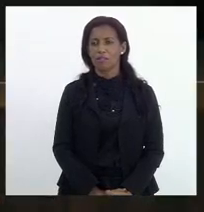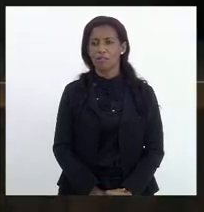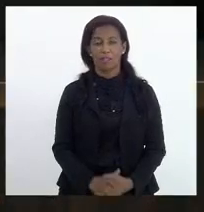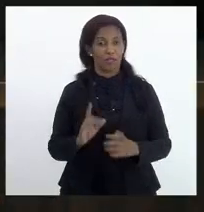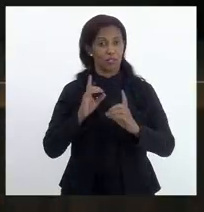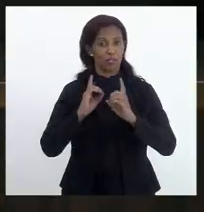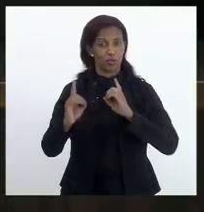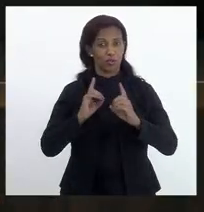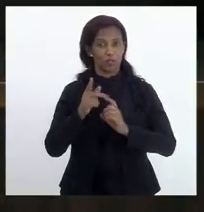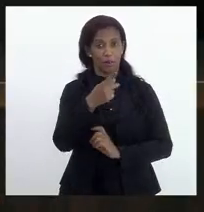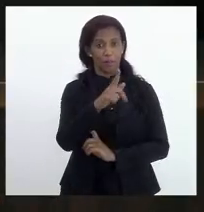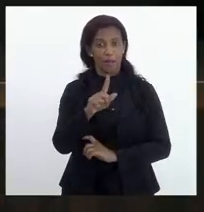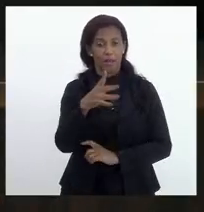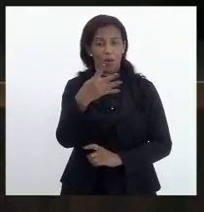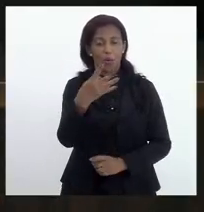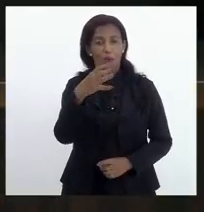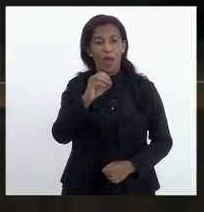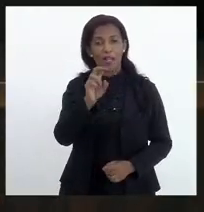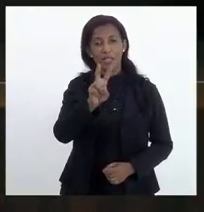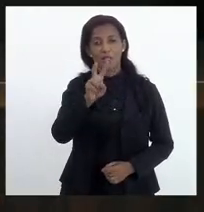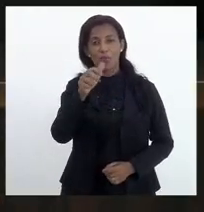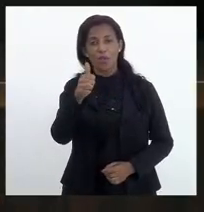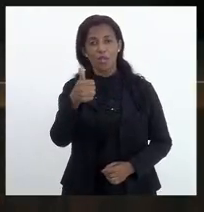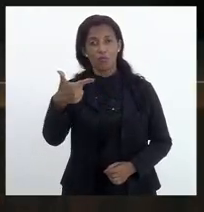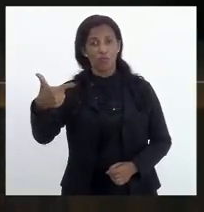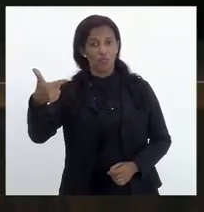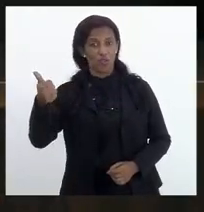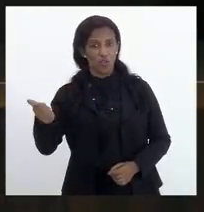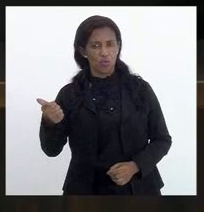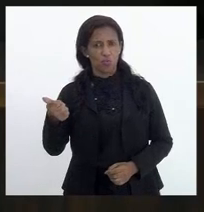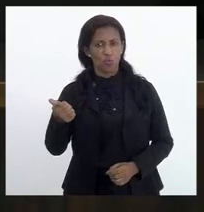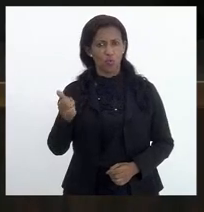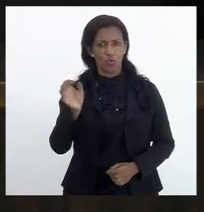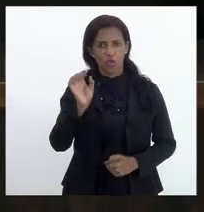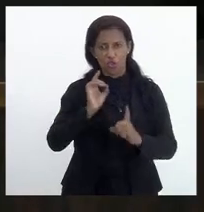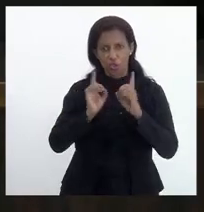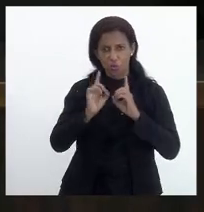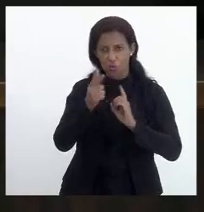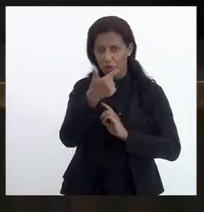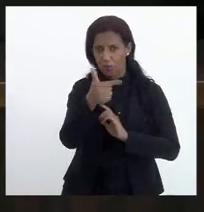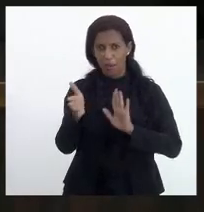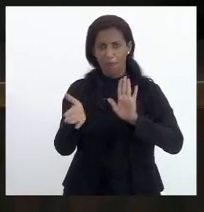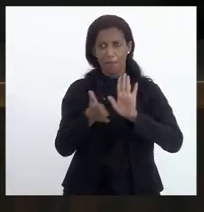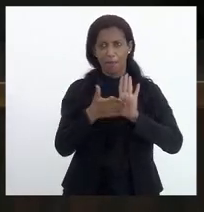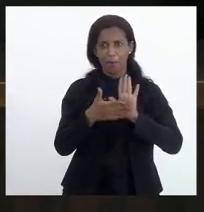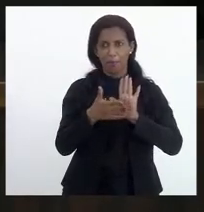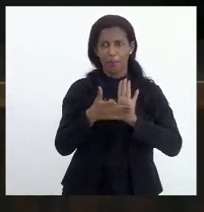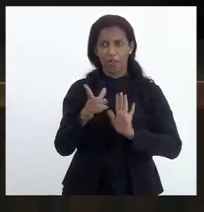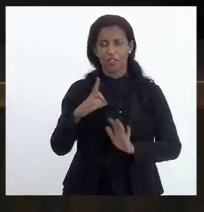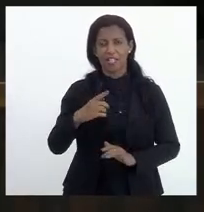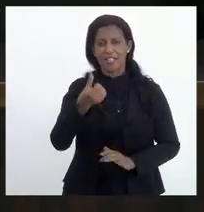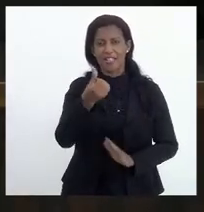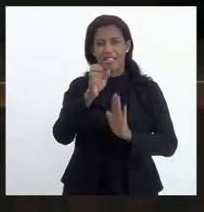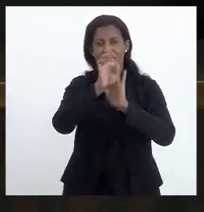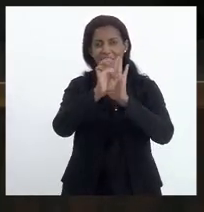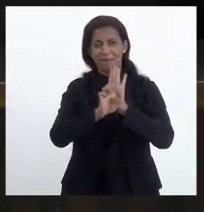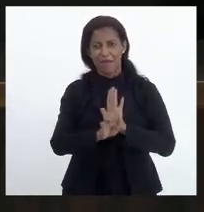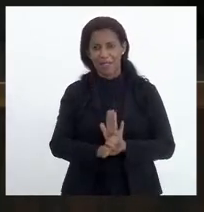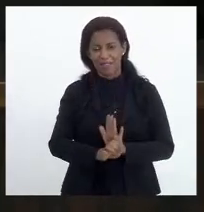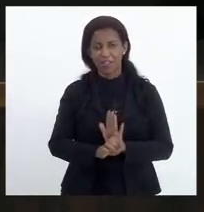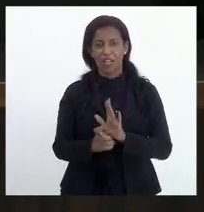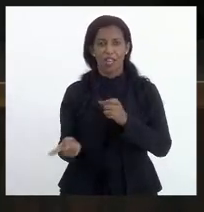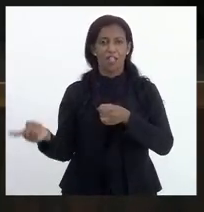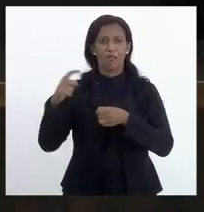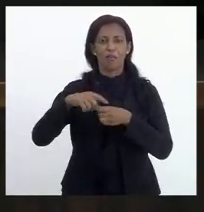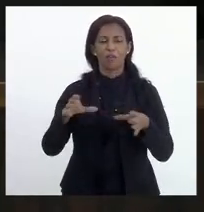Em discussão, projeto de lei 4051 de 21. Não havendo que queira discutir, encerra a discussão. A presente proposta recebeu 6 emendas Emendas e